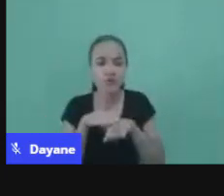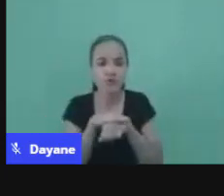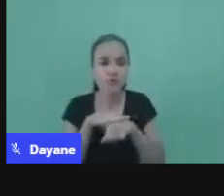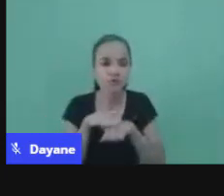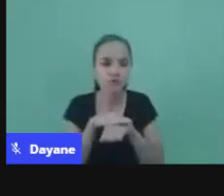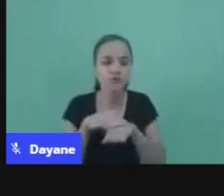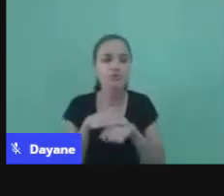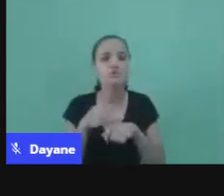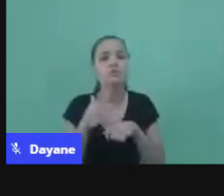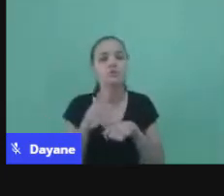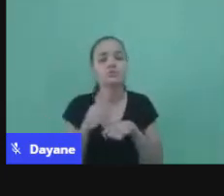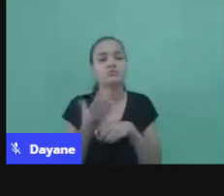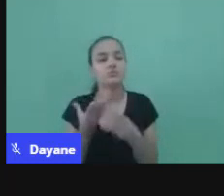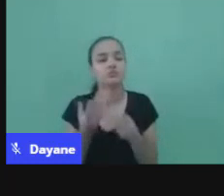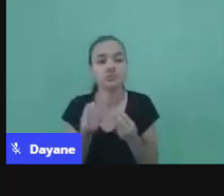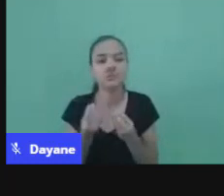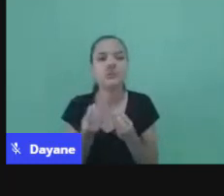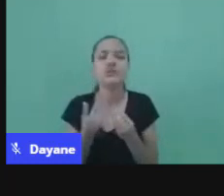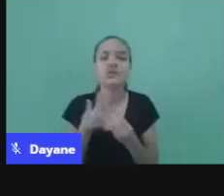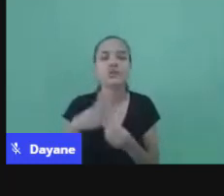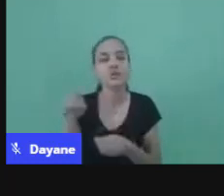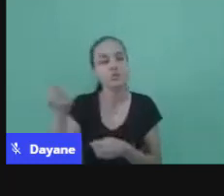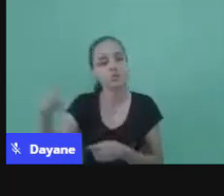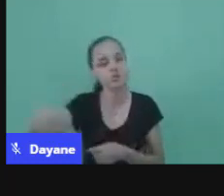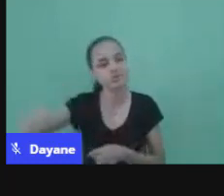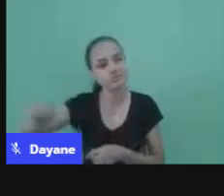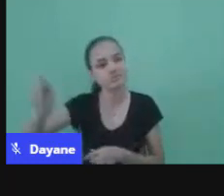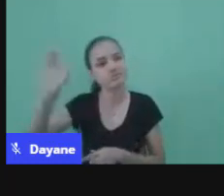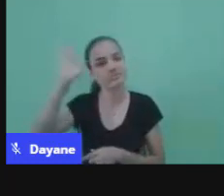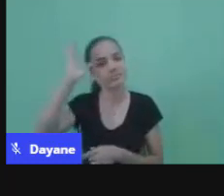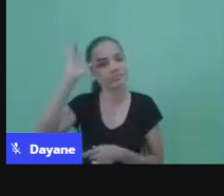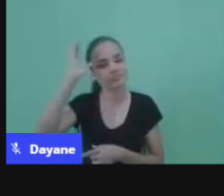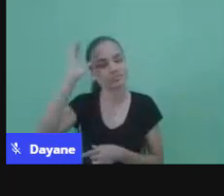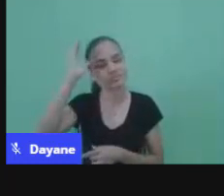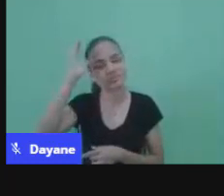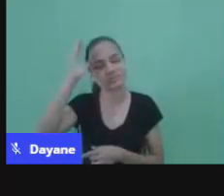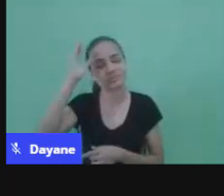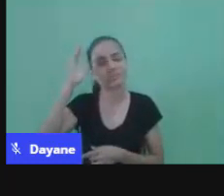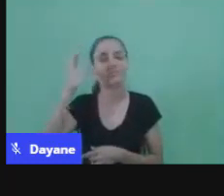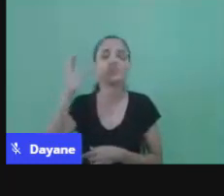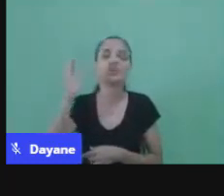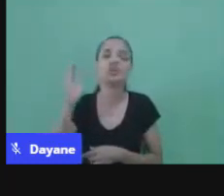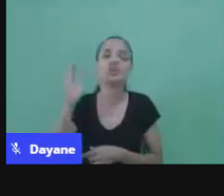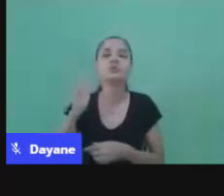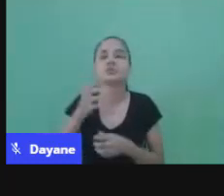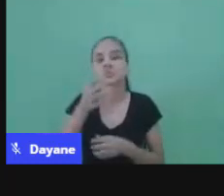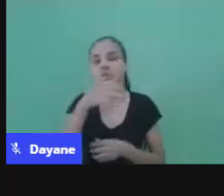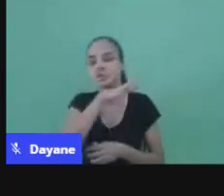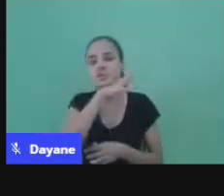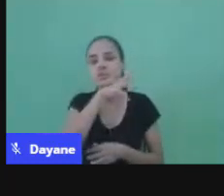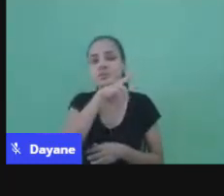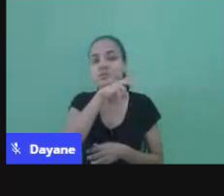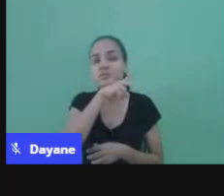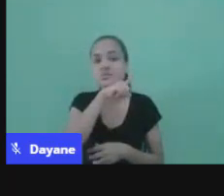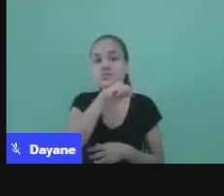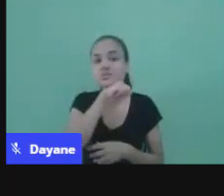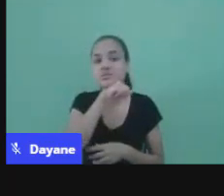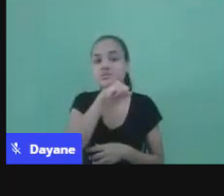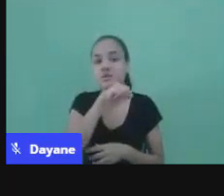perigo que os animais silvestres nas pistas representam, mas eles não conseguem evitar, porque é muito mais